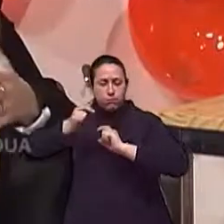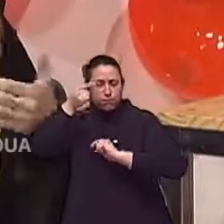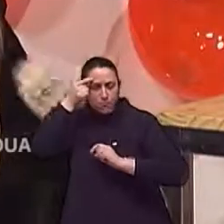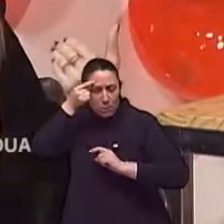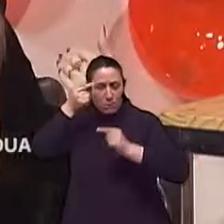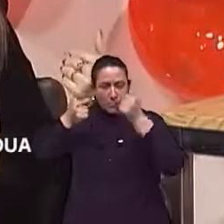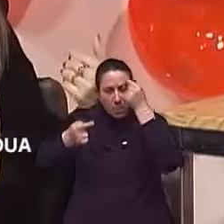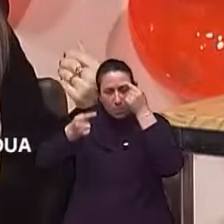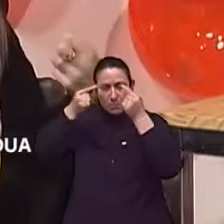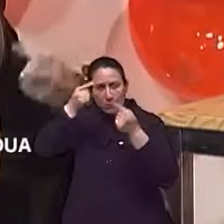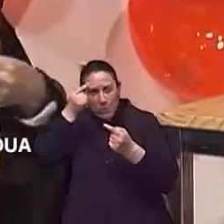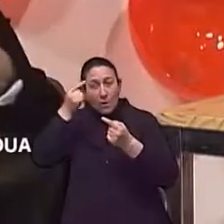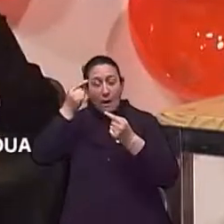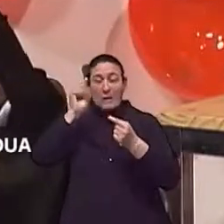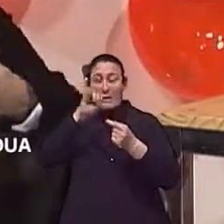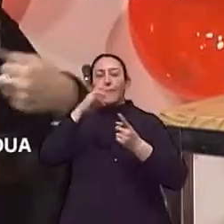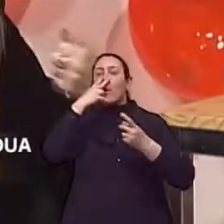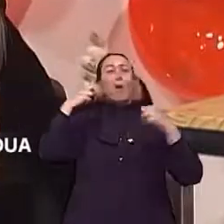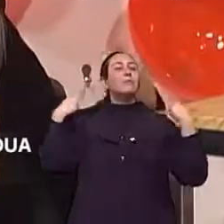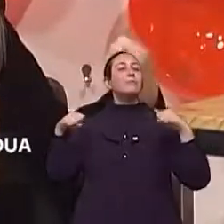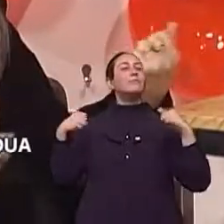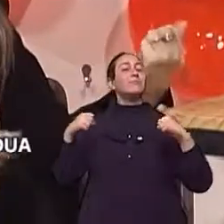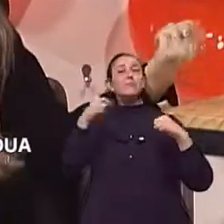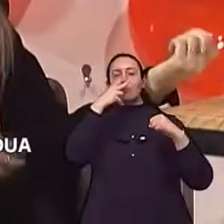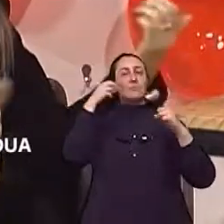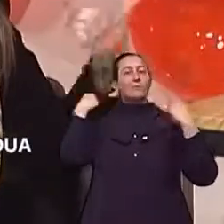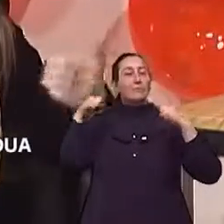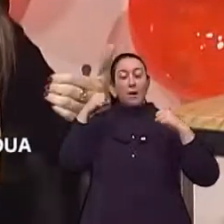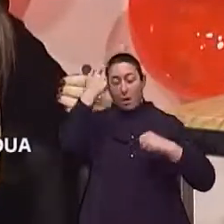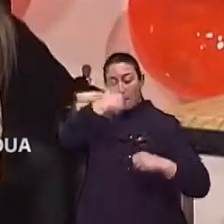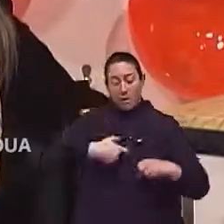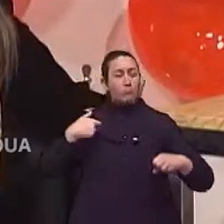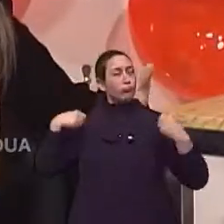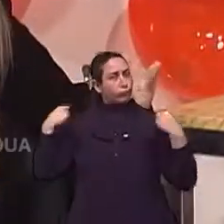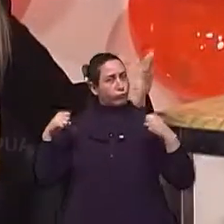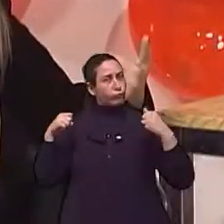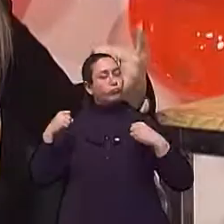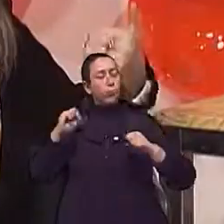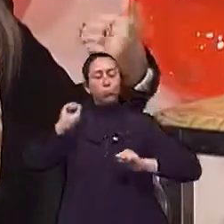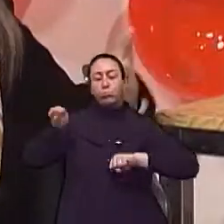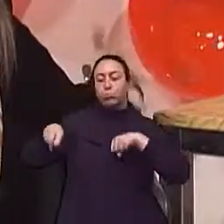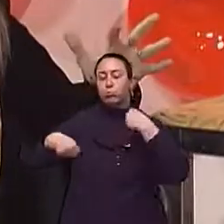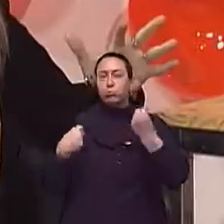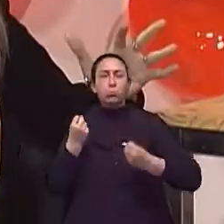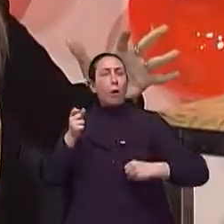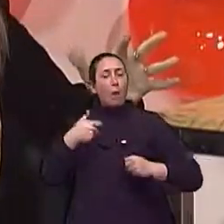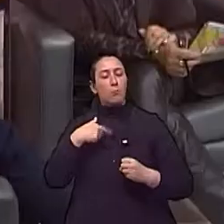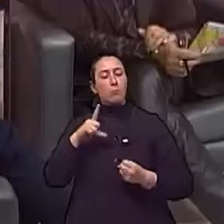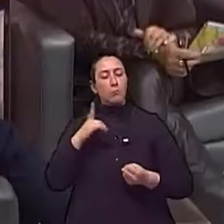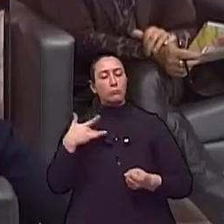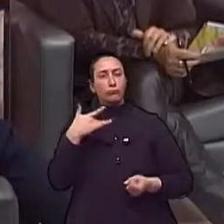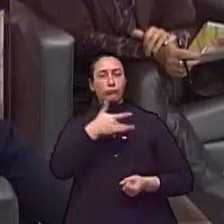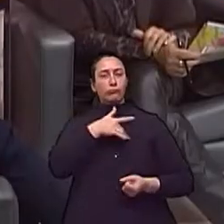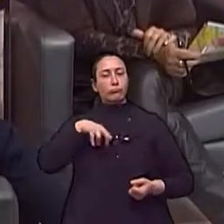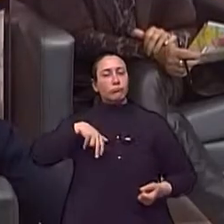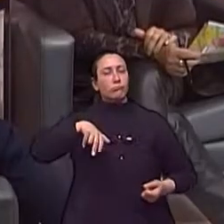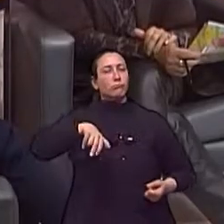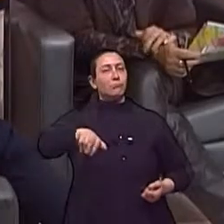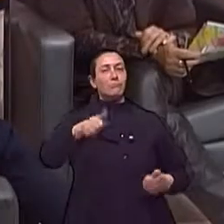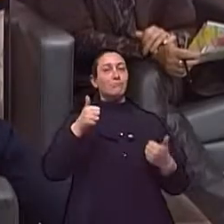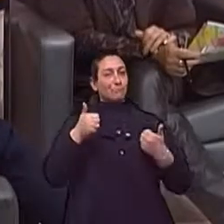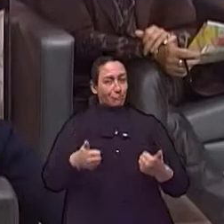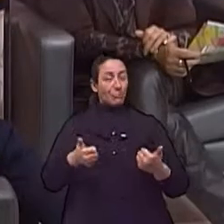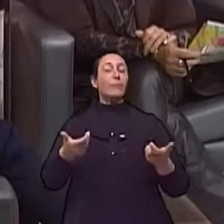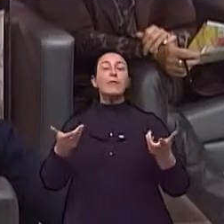atividade física certamente tem mais complexão muscular quando chega a terceira ade a mesma coisa com o cérebro e assim